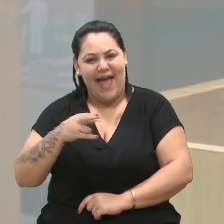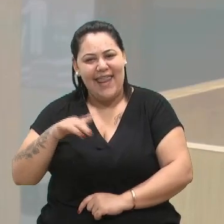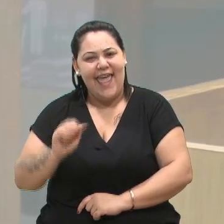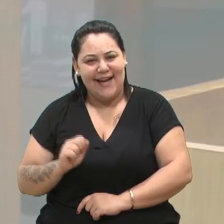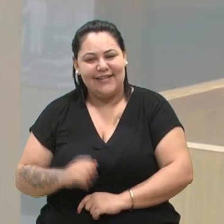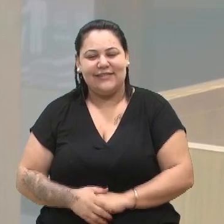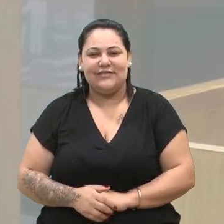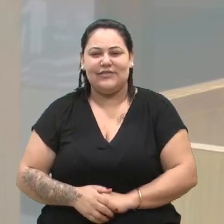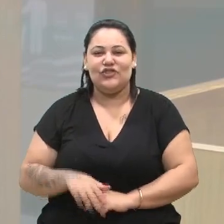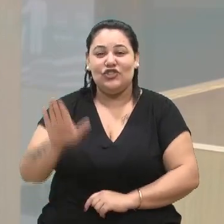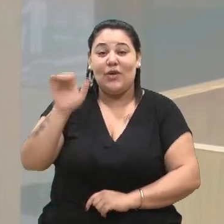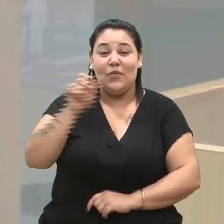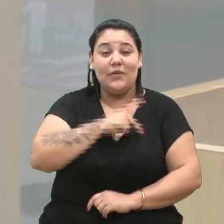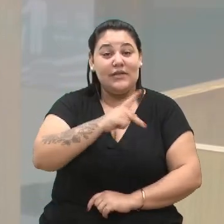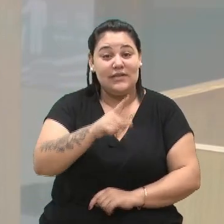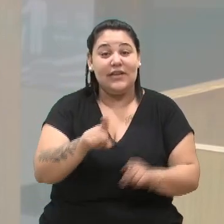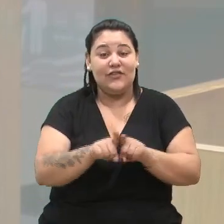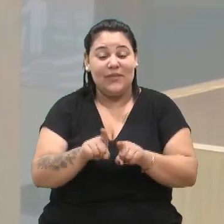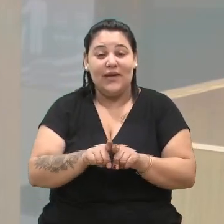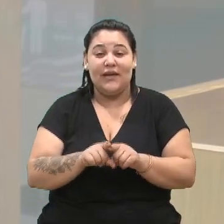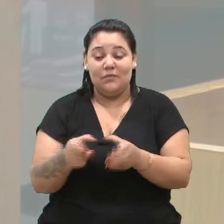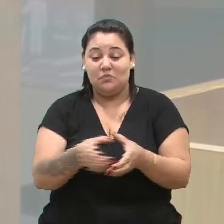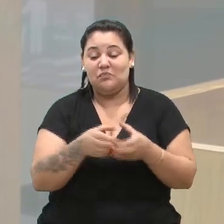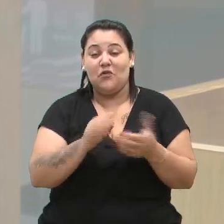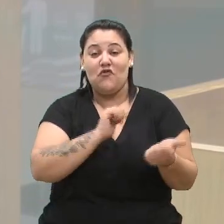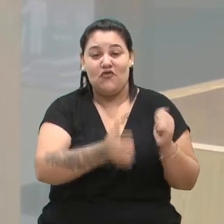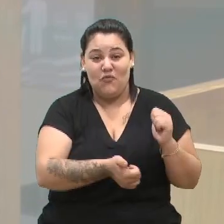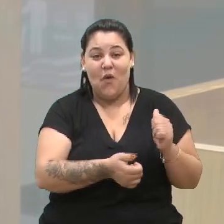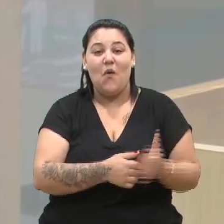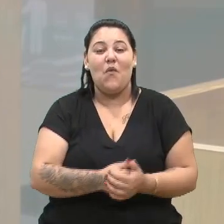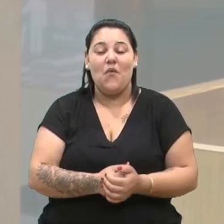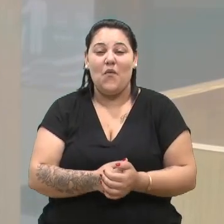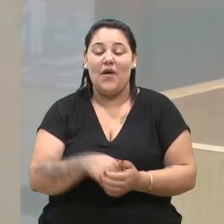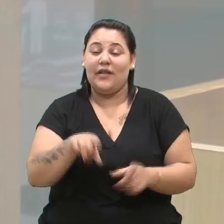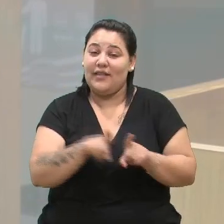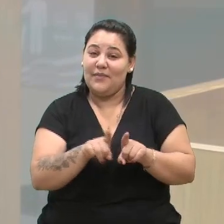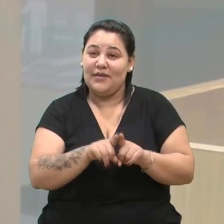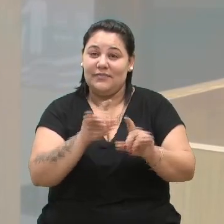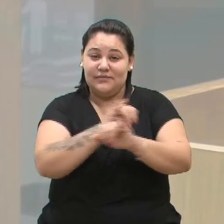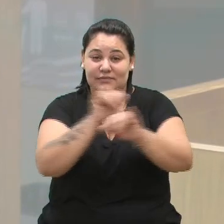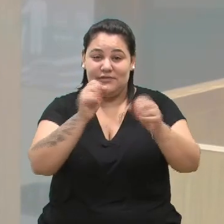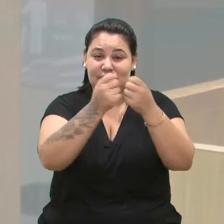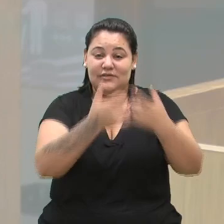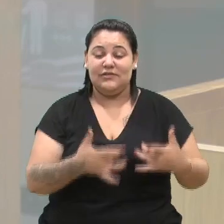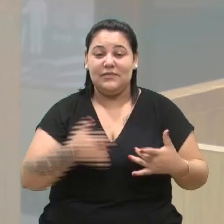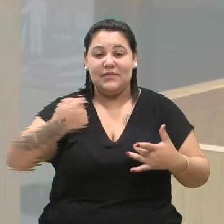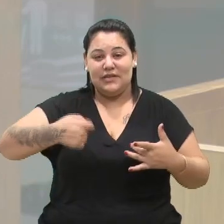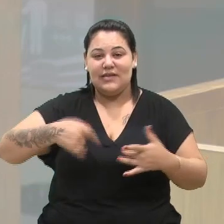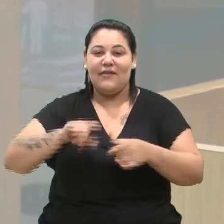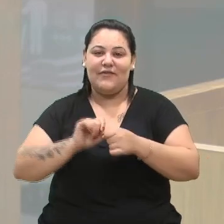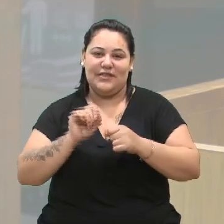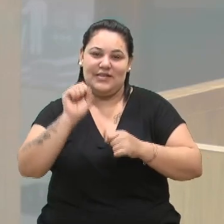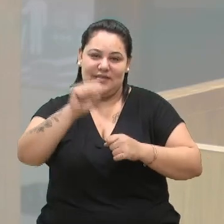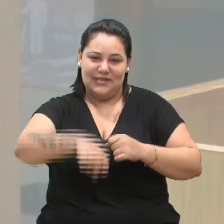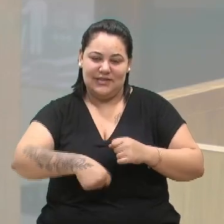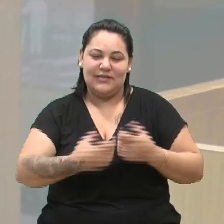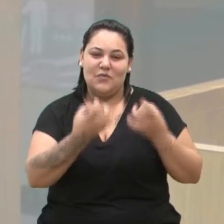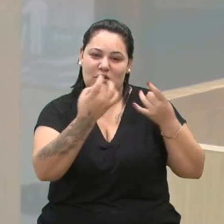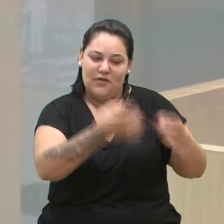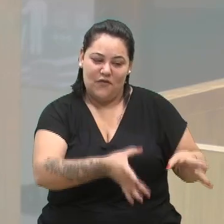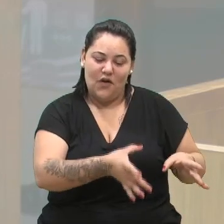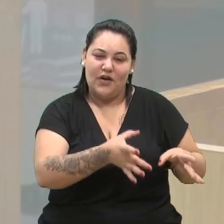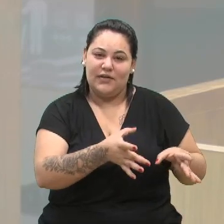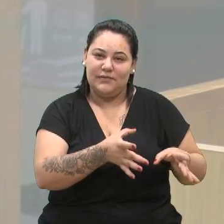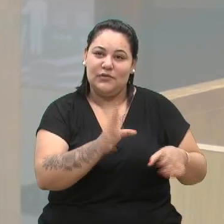o presidente, time de futebol, e levamos o conhecimento que tinha uma necessidade de fazer esse Bota